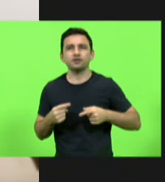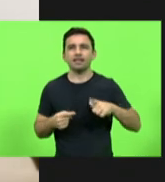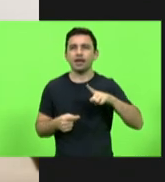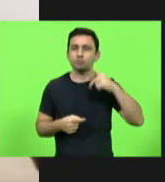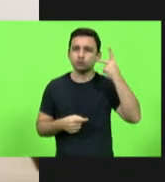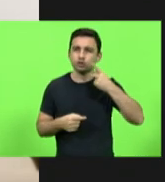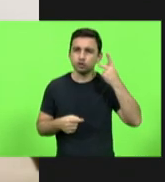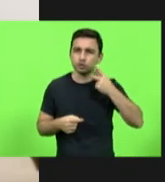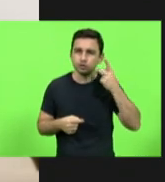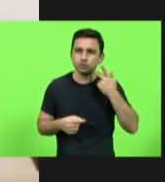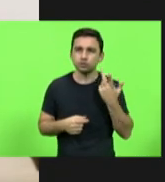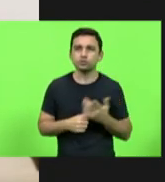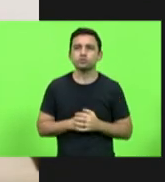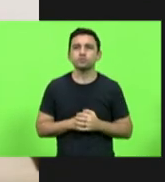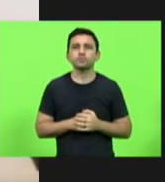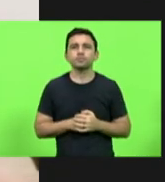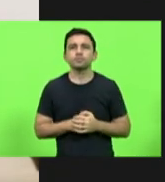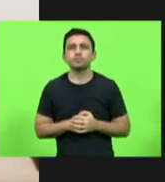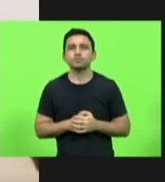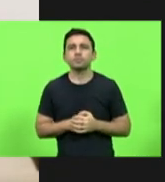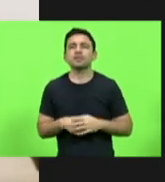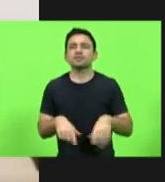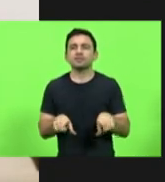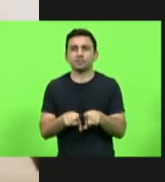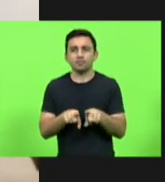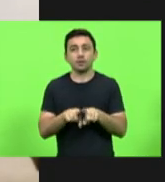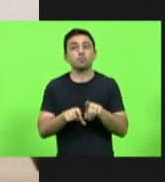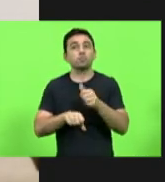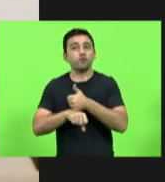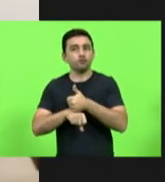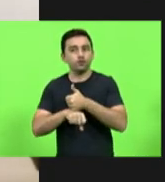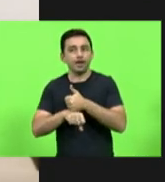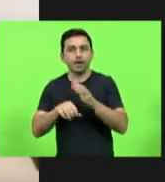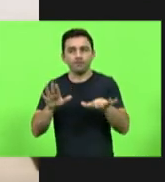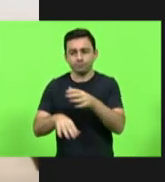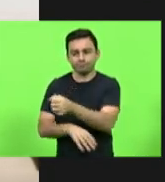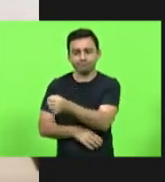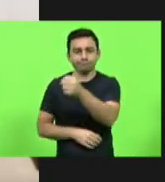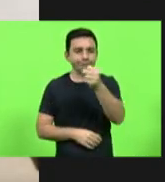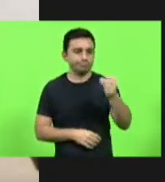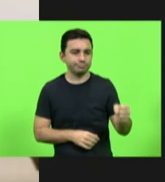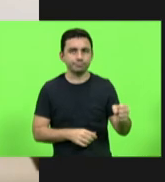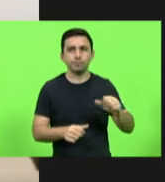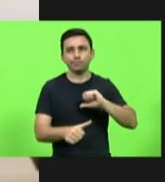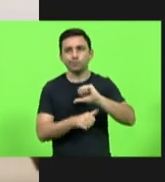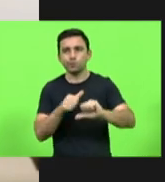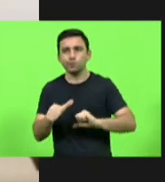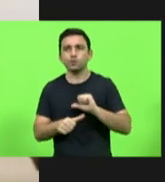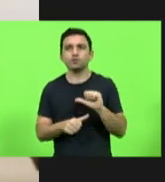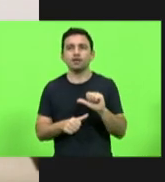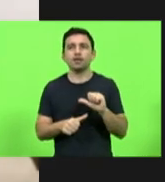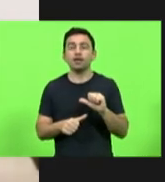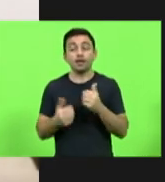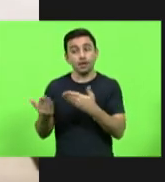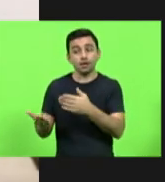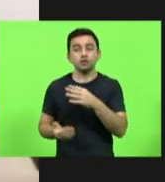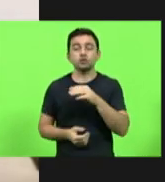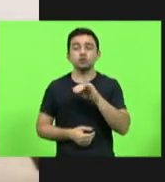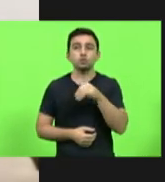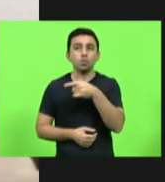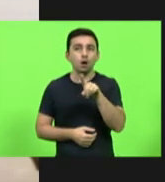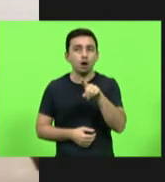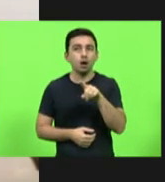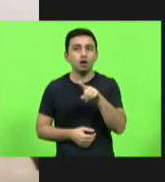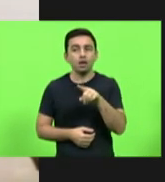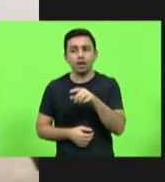aliás, não político, e os profissionais são realocados. O doutor João tem uma preocupação grande, que eu também tenho, que não é a